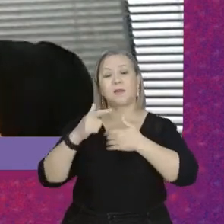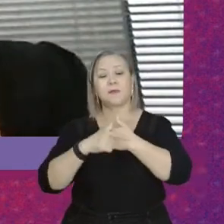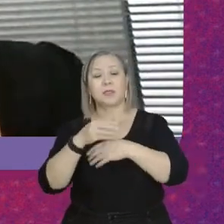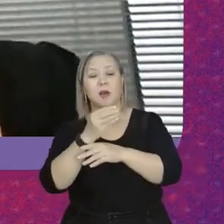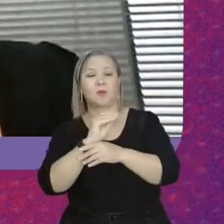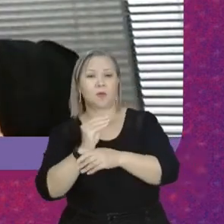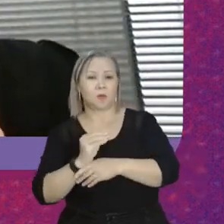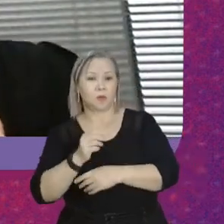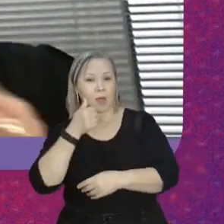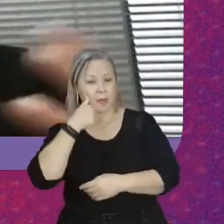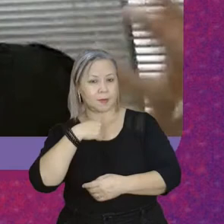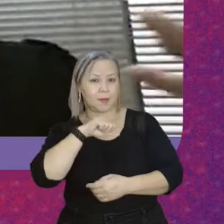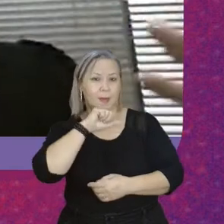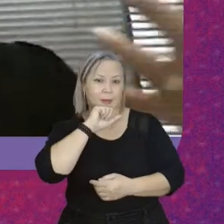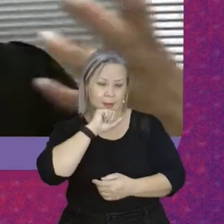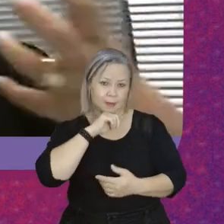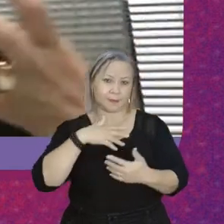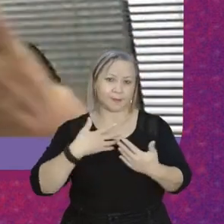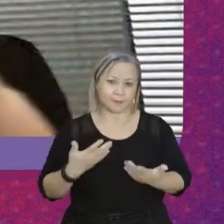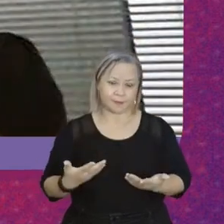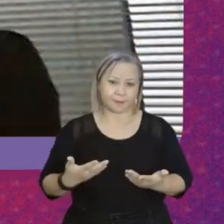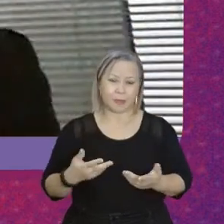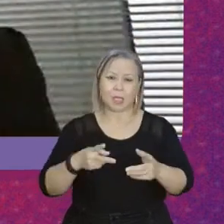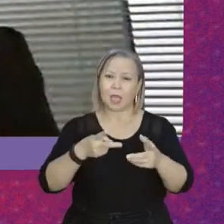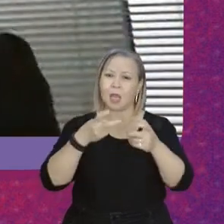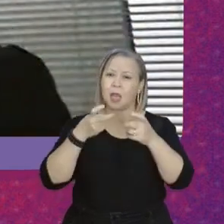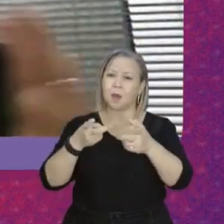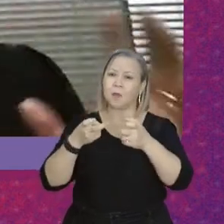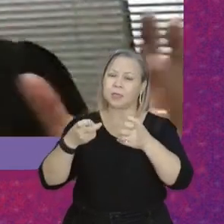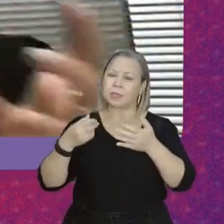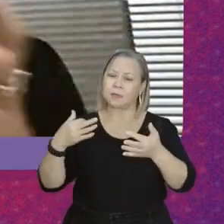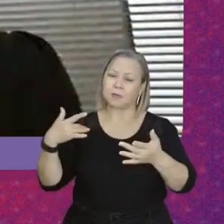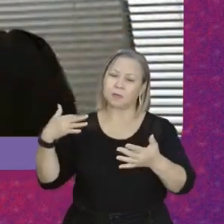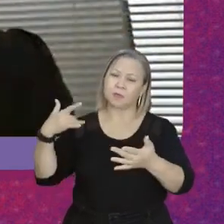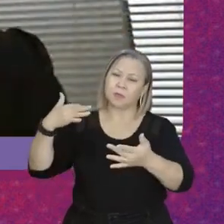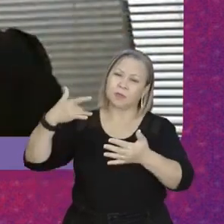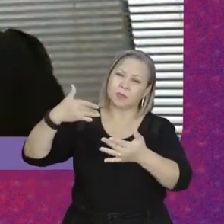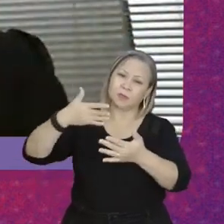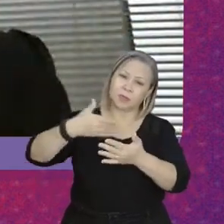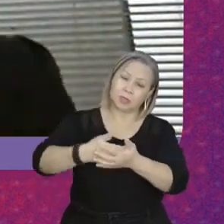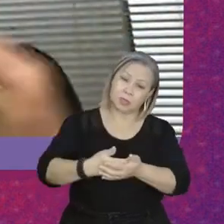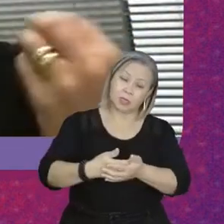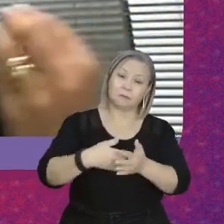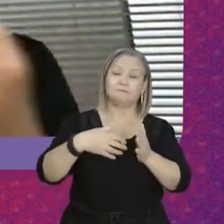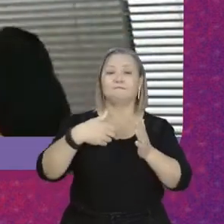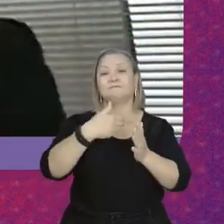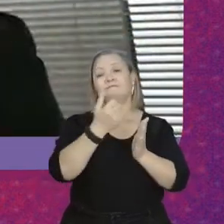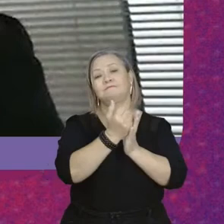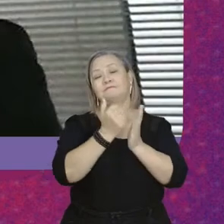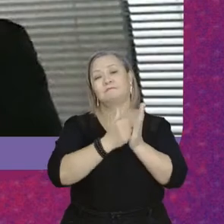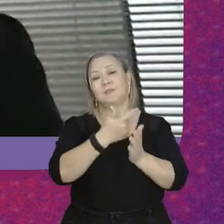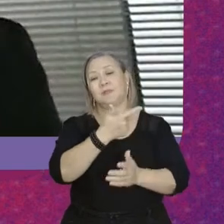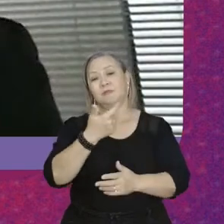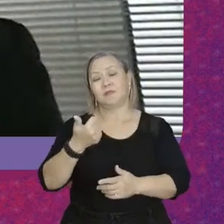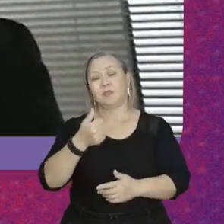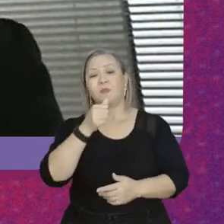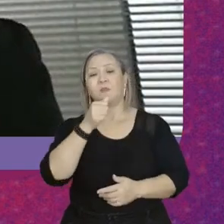cuidados maternos, né? Então, vejam como nós carregamos isso, e para o século XXI nós também